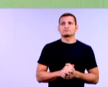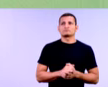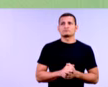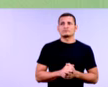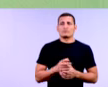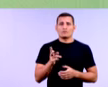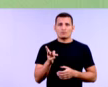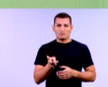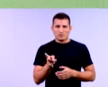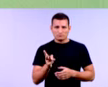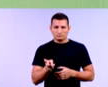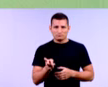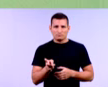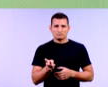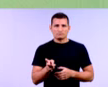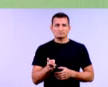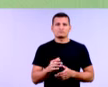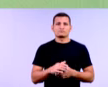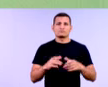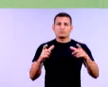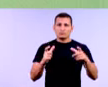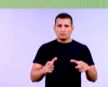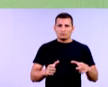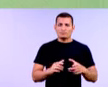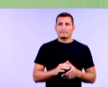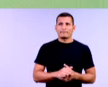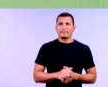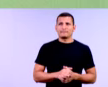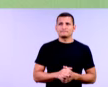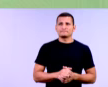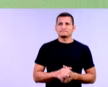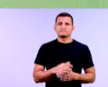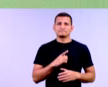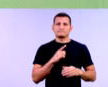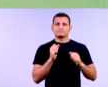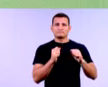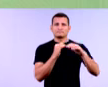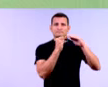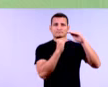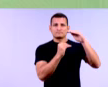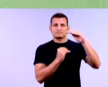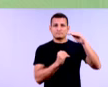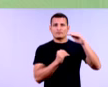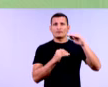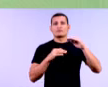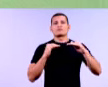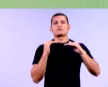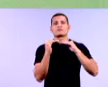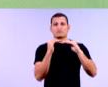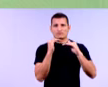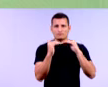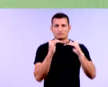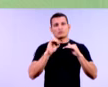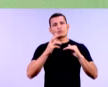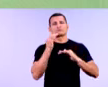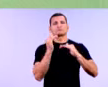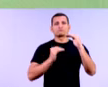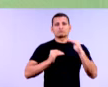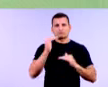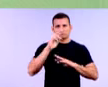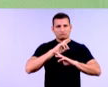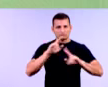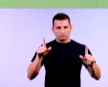de um mesmo órgão que podem estar hierarquicamente em um mesmo nível ou em níveis